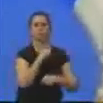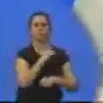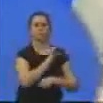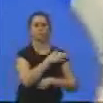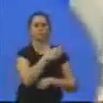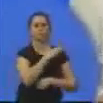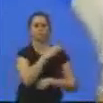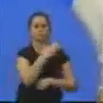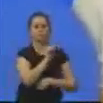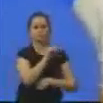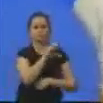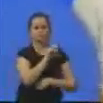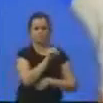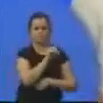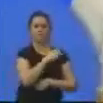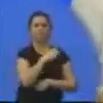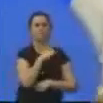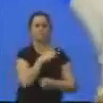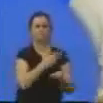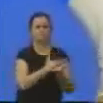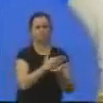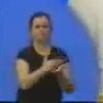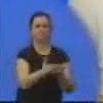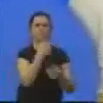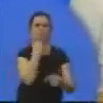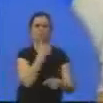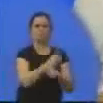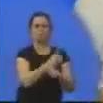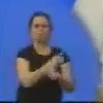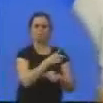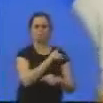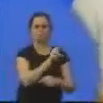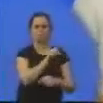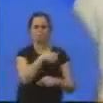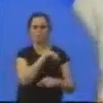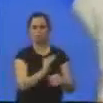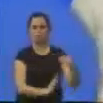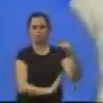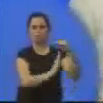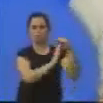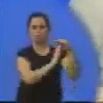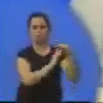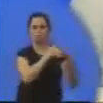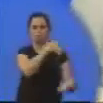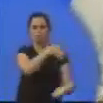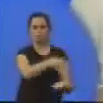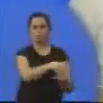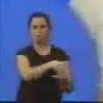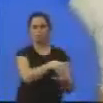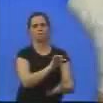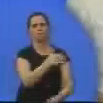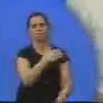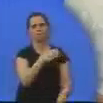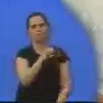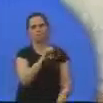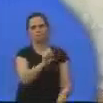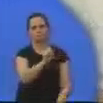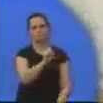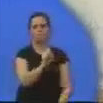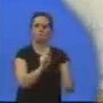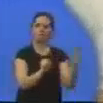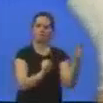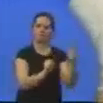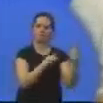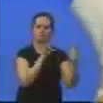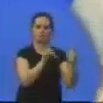de uma função, nós vamos começar identificando pontos de máximo e mínimo de algumas funções. Então vamos lá. Pegamos a primeira função.